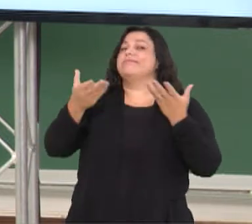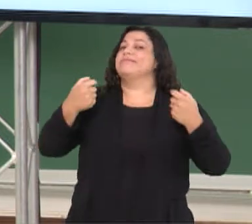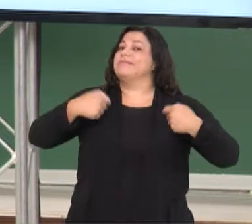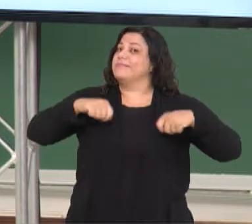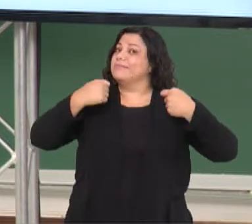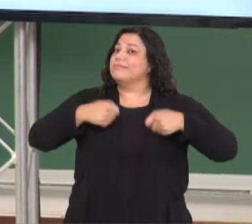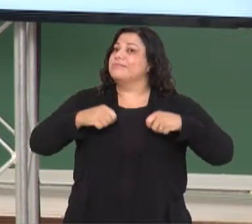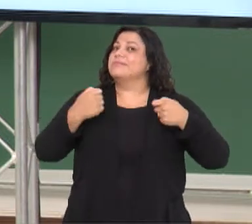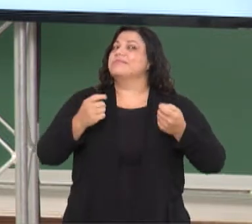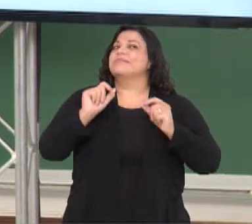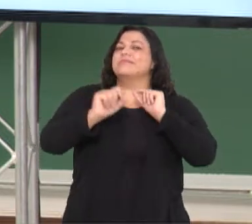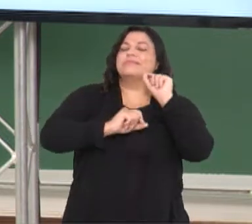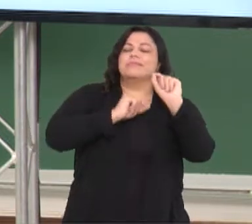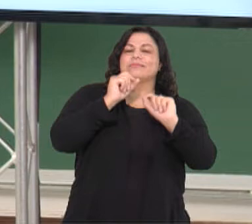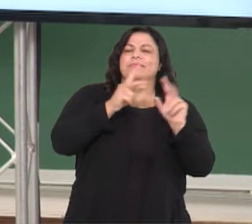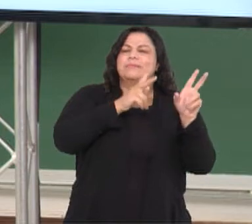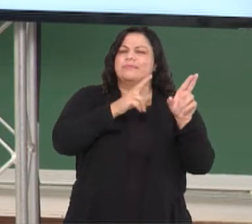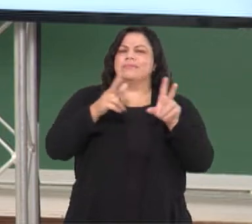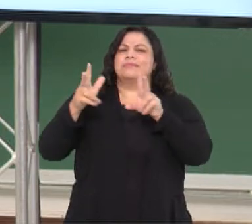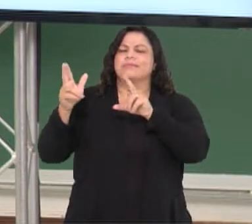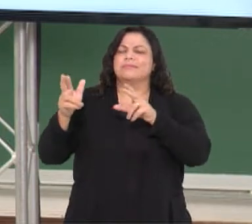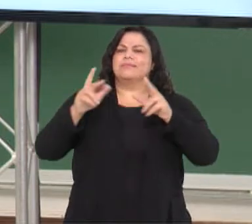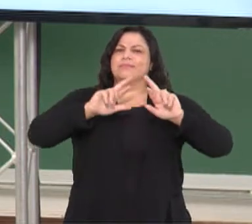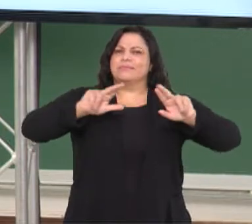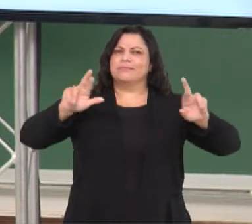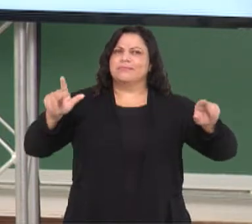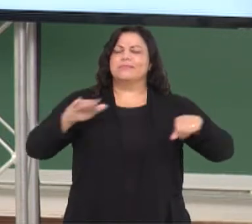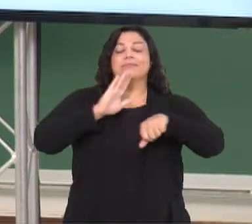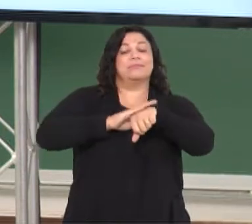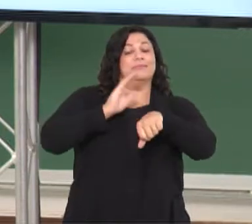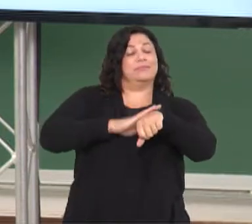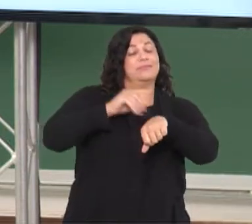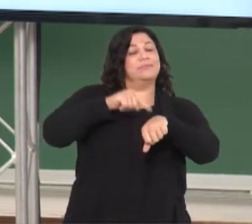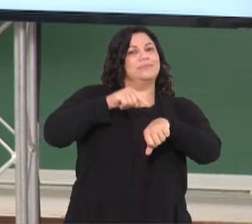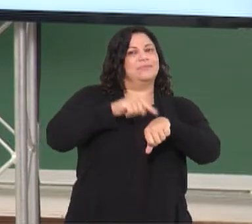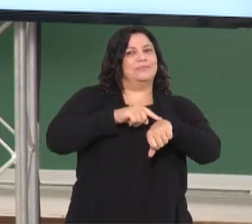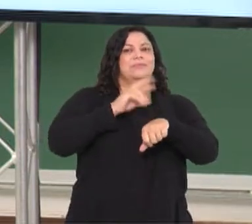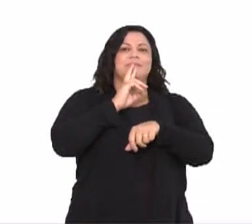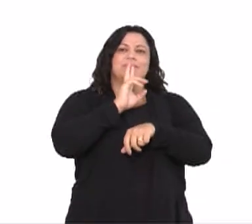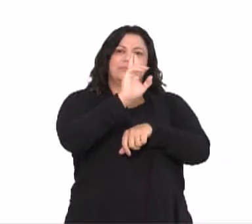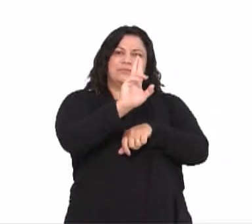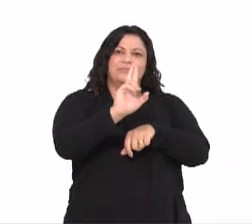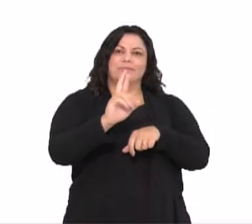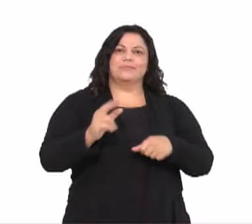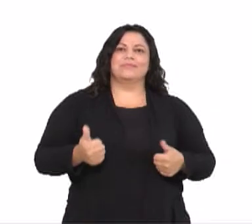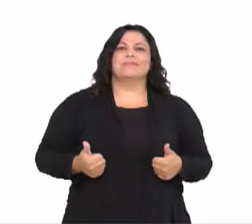de identidade, igualdade, lembram disso? Muito bem, vocês vão ter um tempinho para resolver esse exercício.